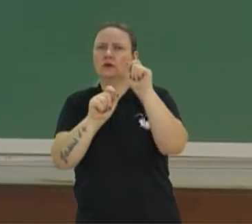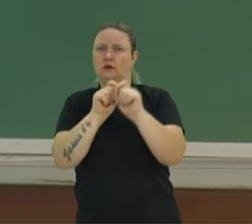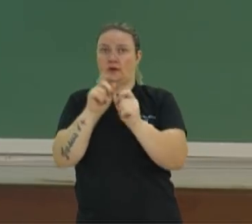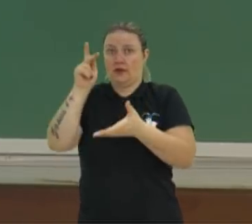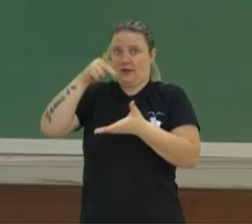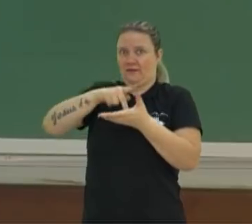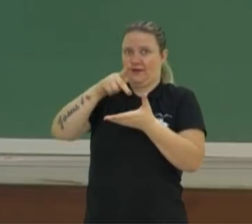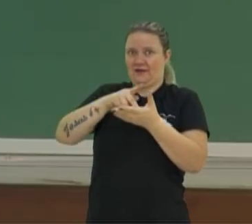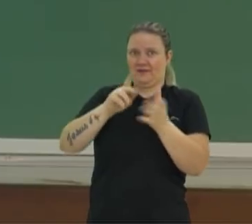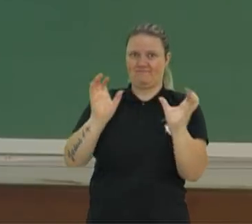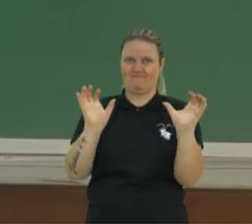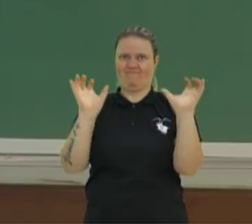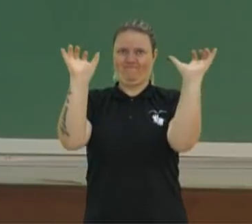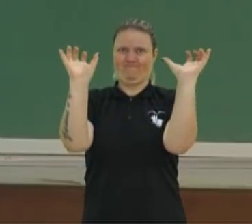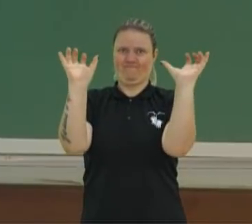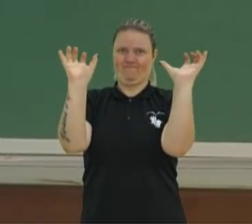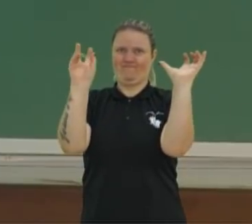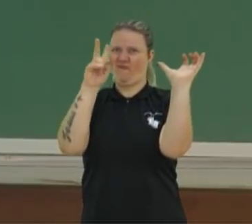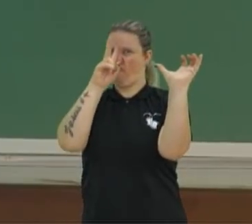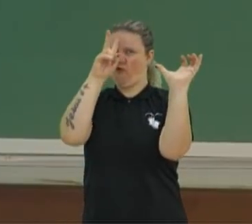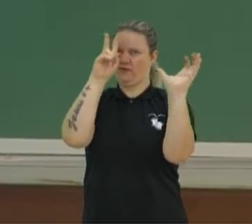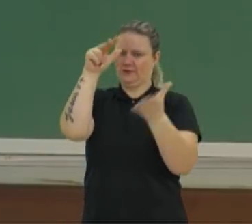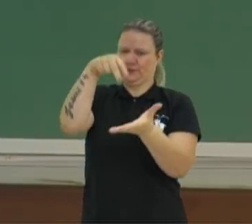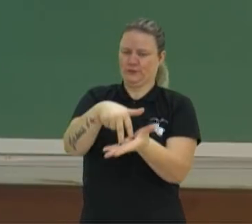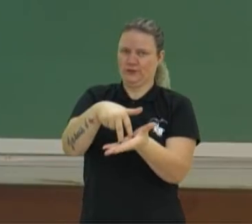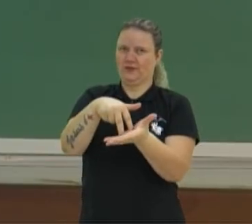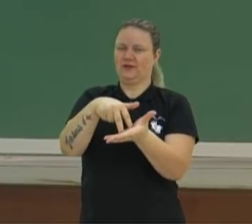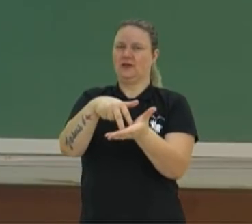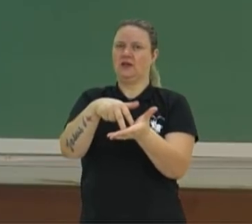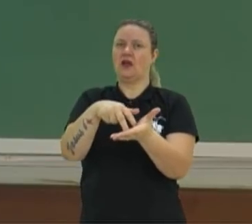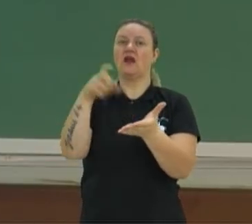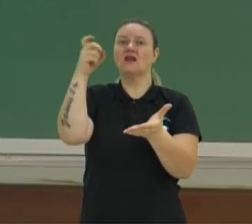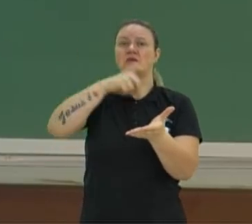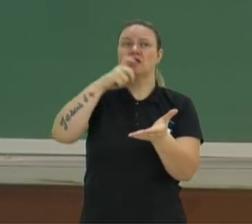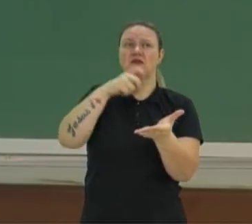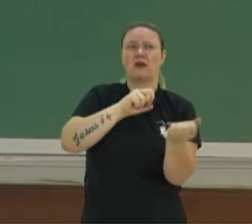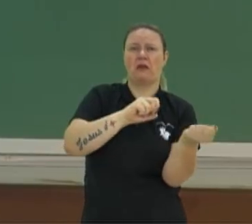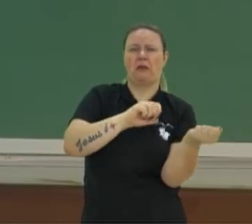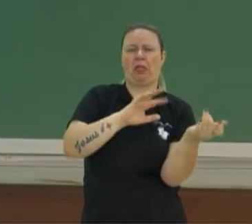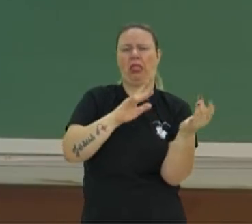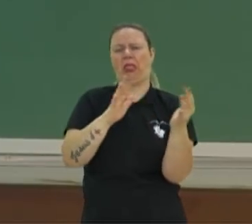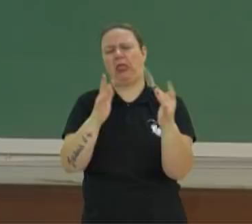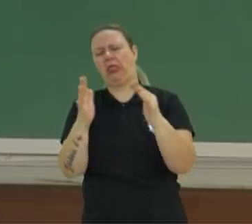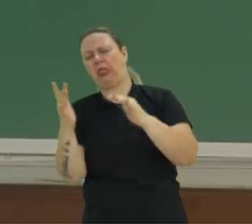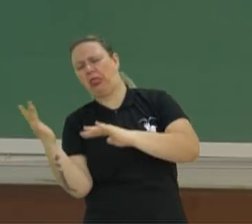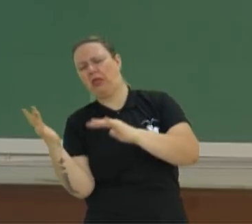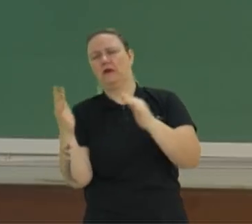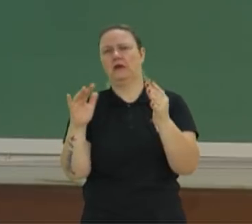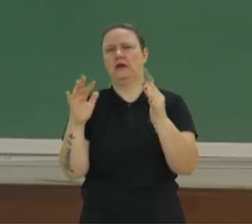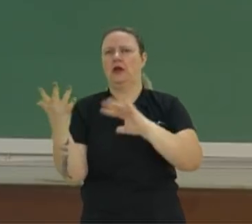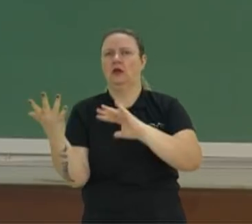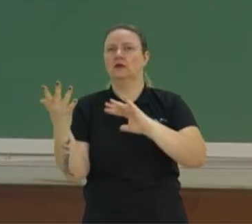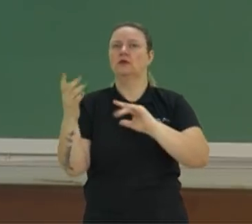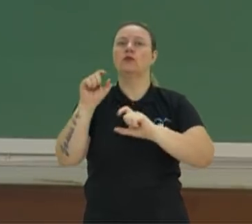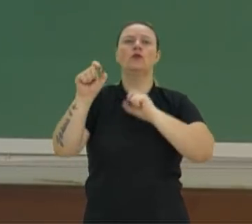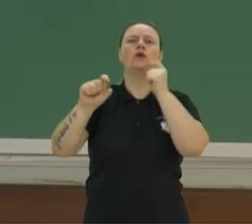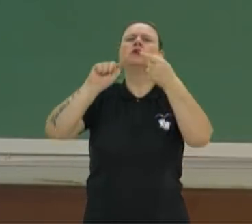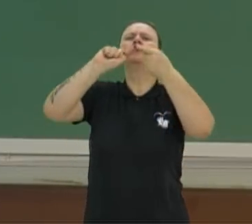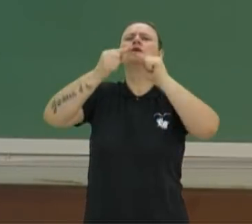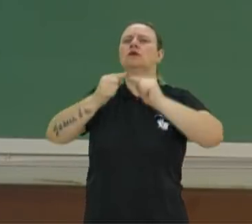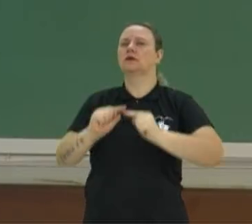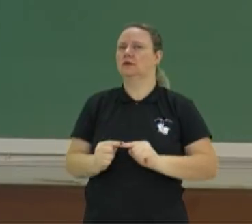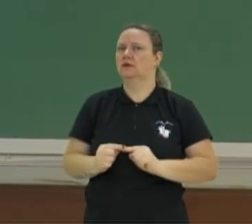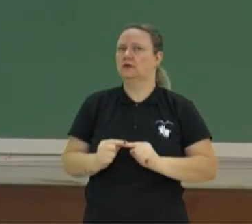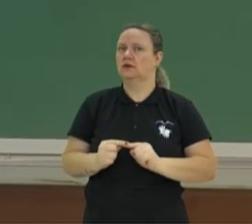toda em pé e a mentira despencando, né? Desconstruída, desmoronando. Qual a relação dessa